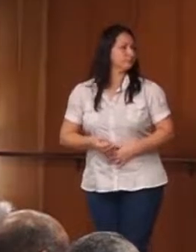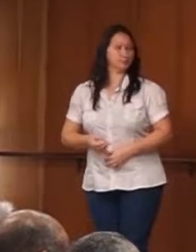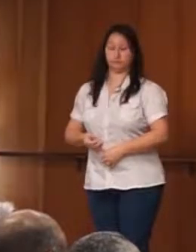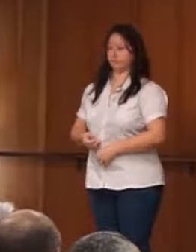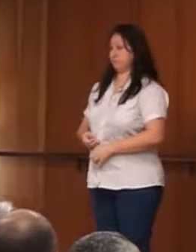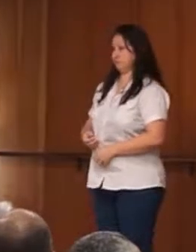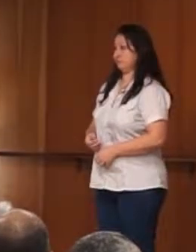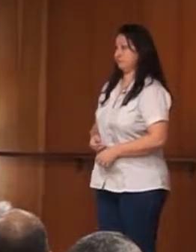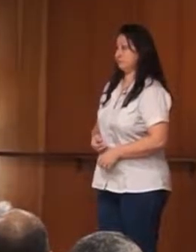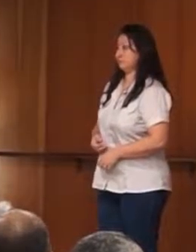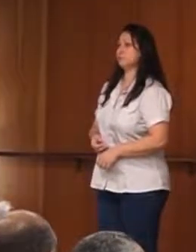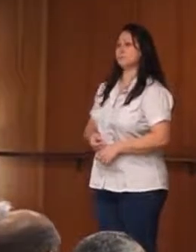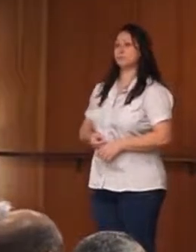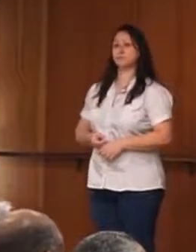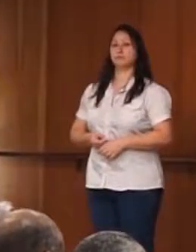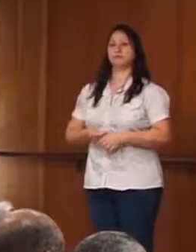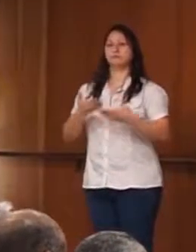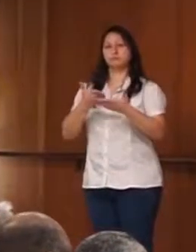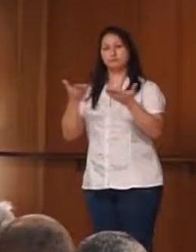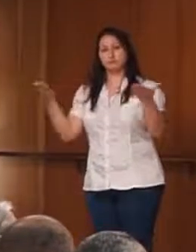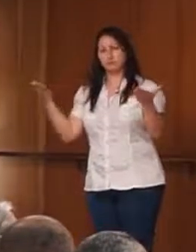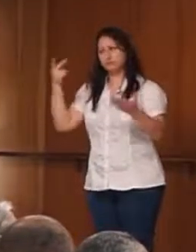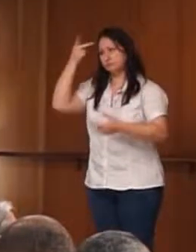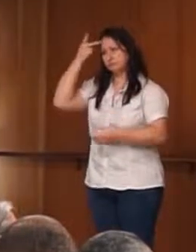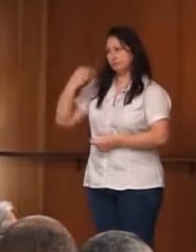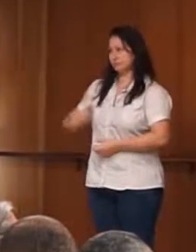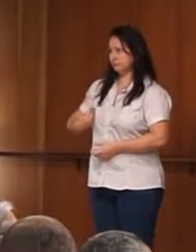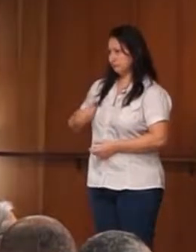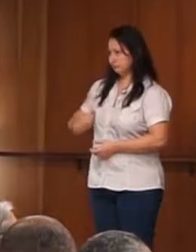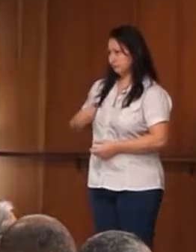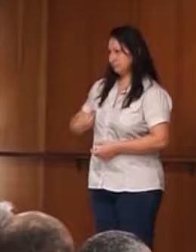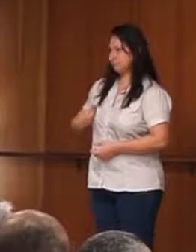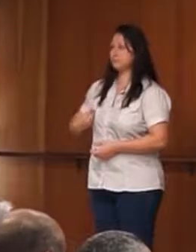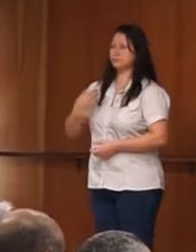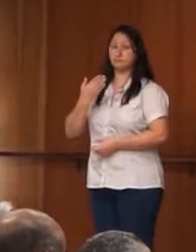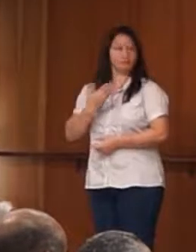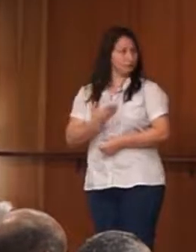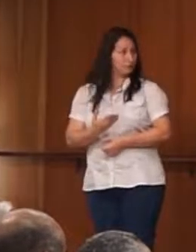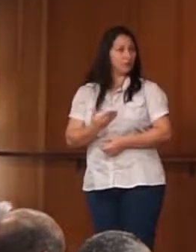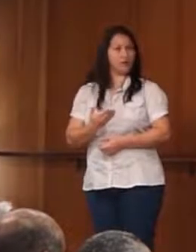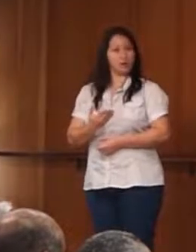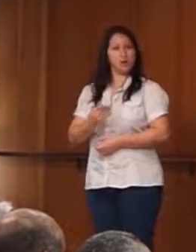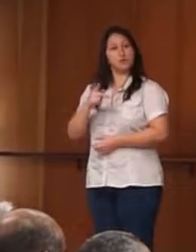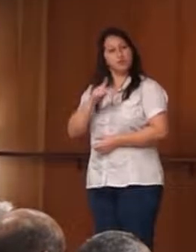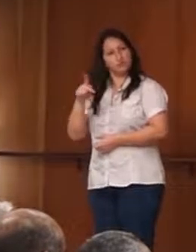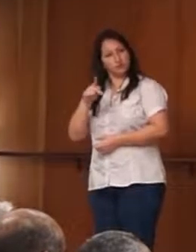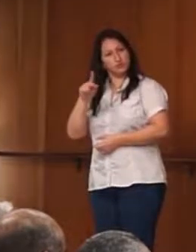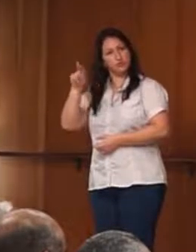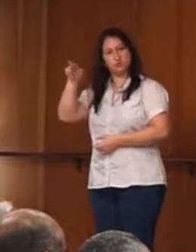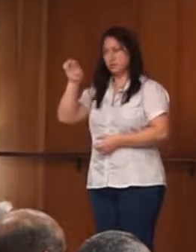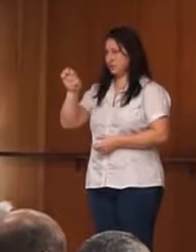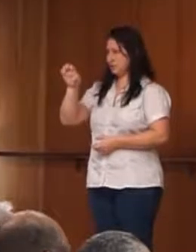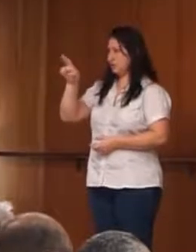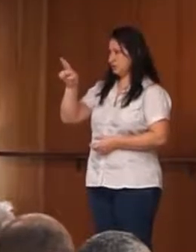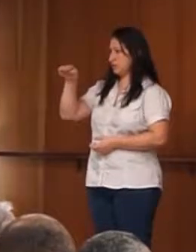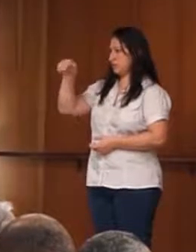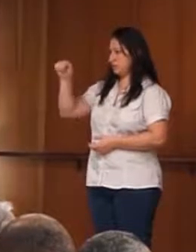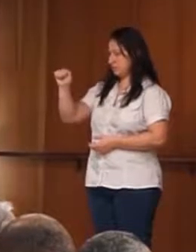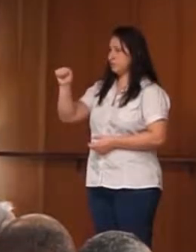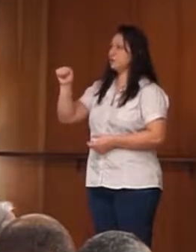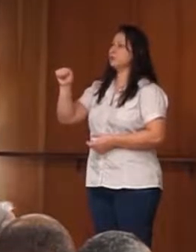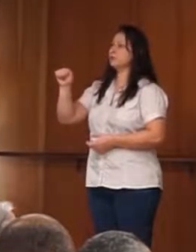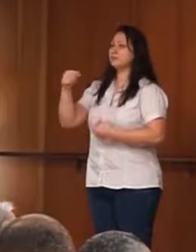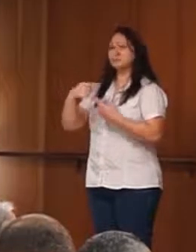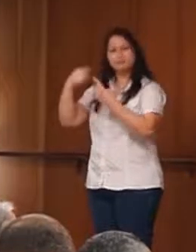Saúdo aqui a plateia, né? A professora Nilma Gomes, que gentilmente aceitou